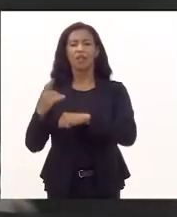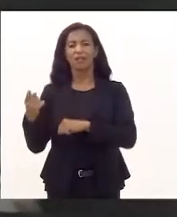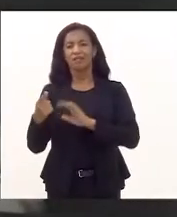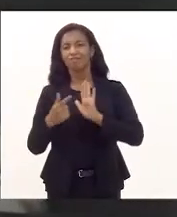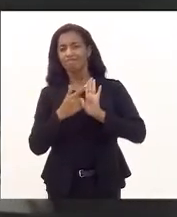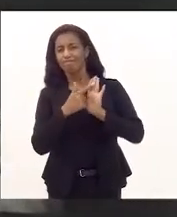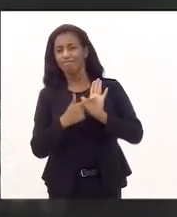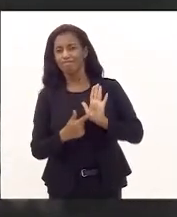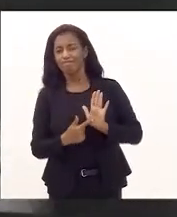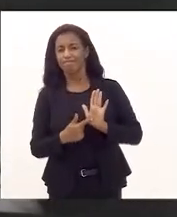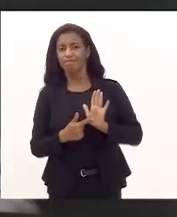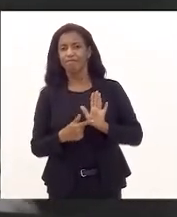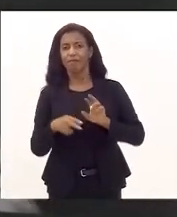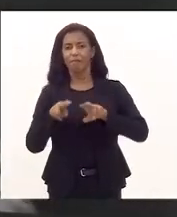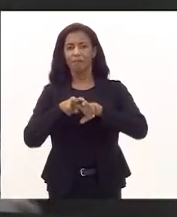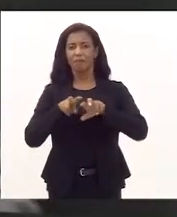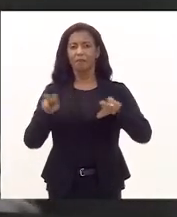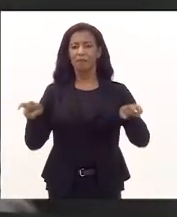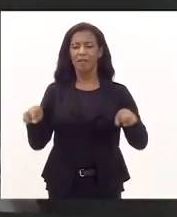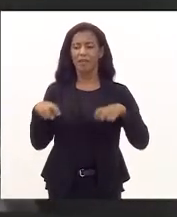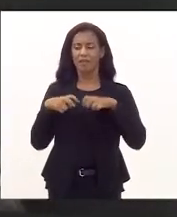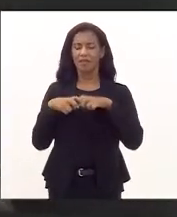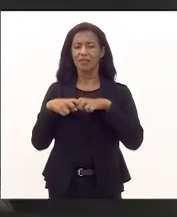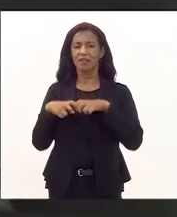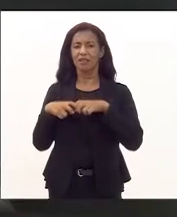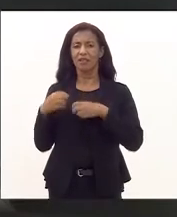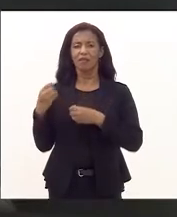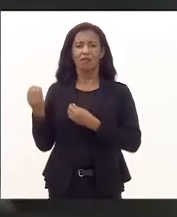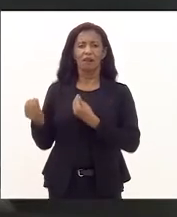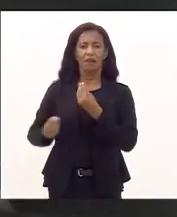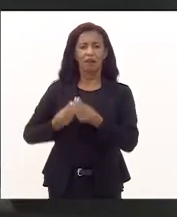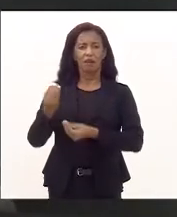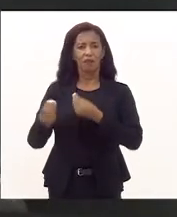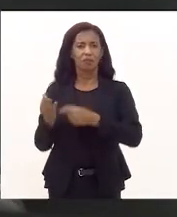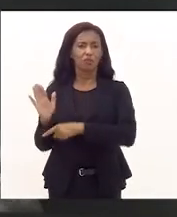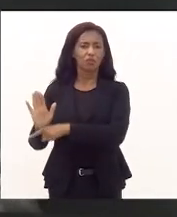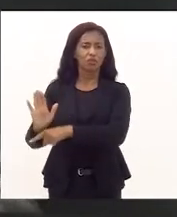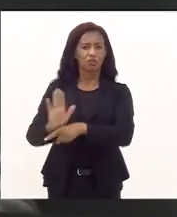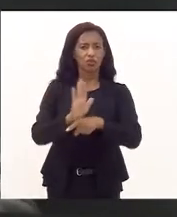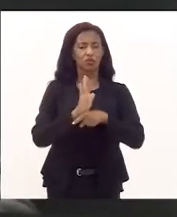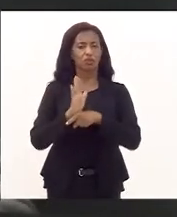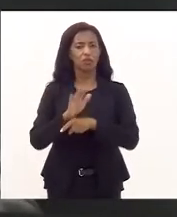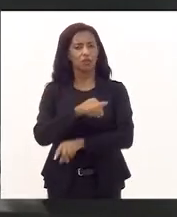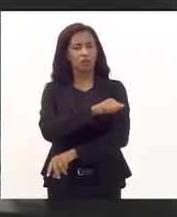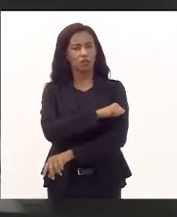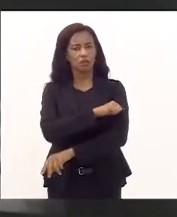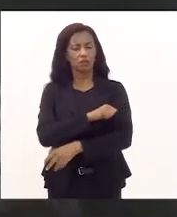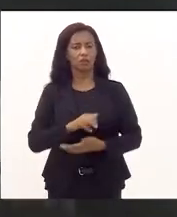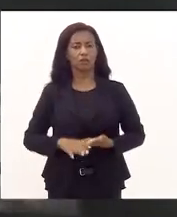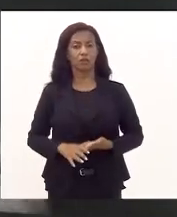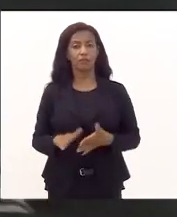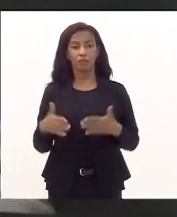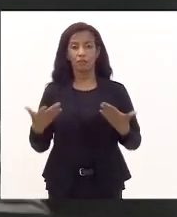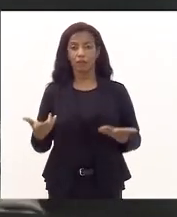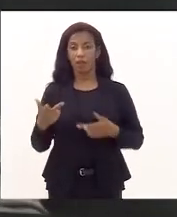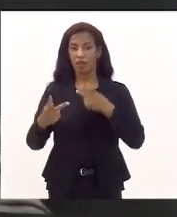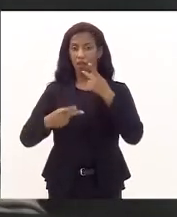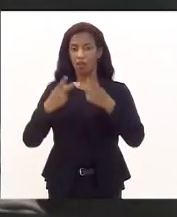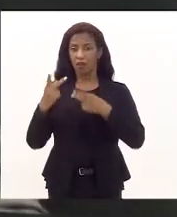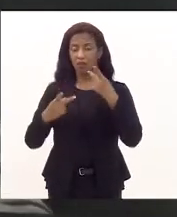sinalizado para a mesa de conversas a possibilidade de ajudar esses alunos. E aí ele